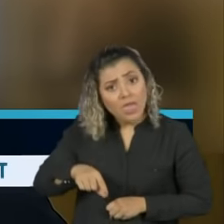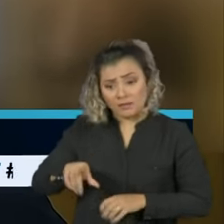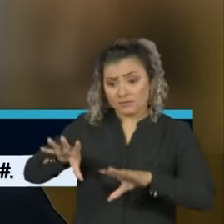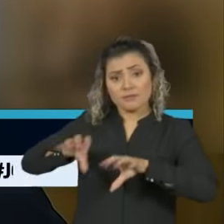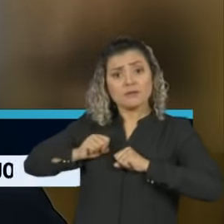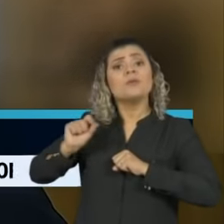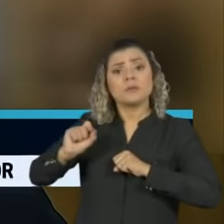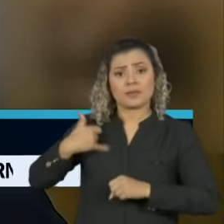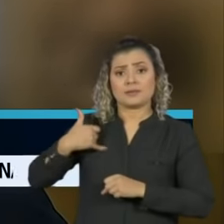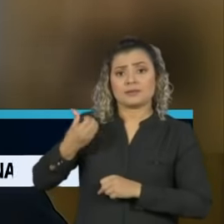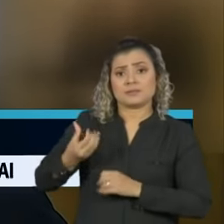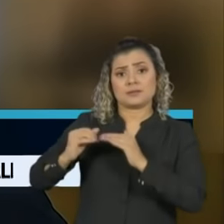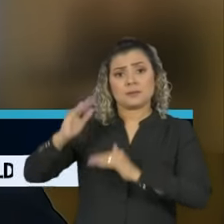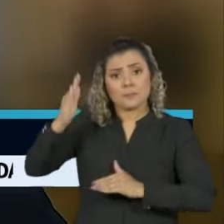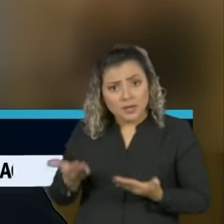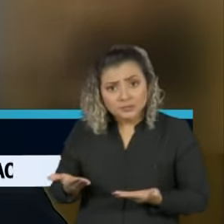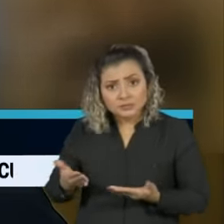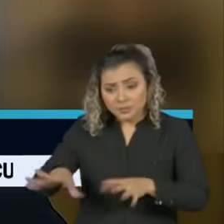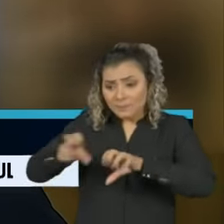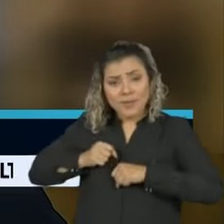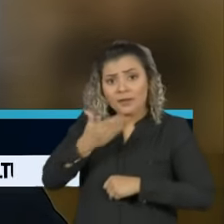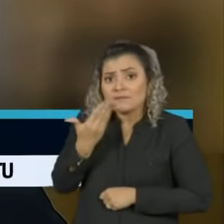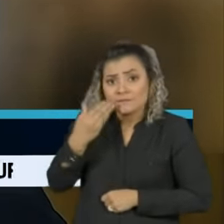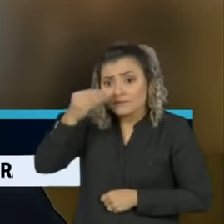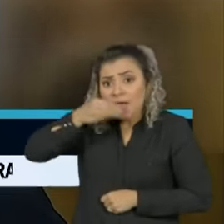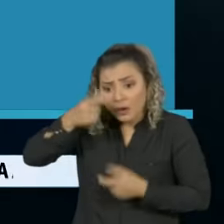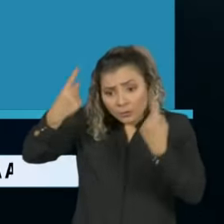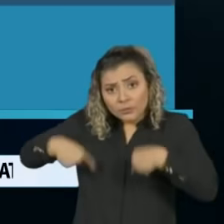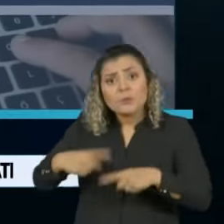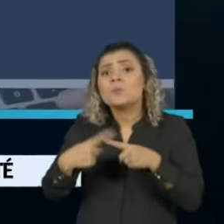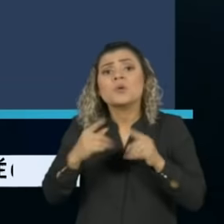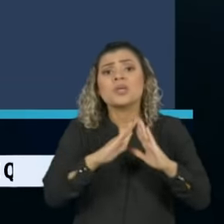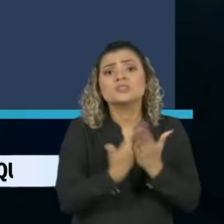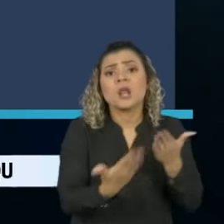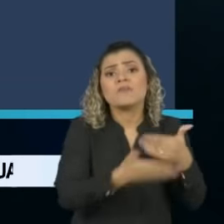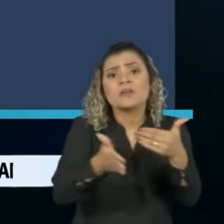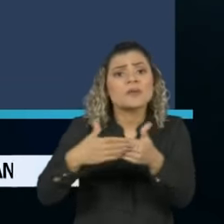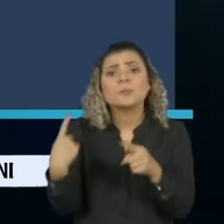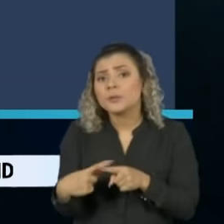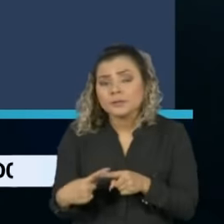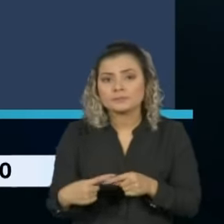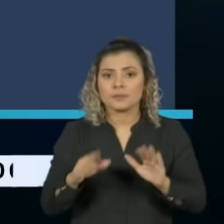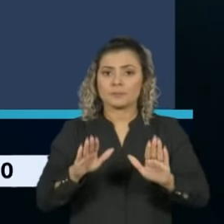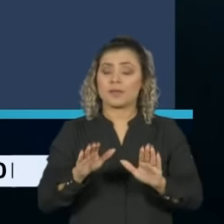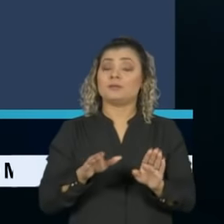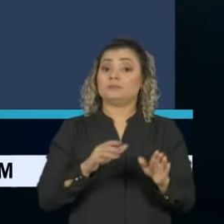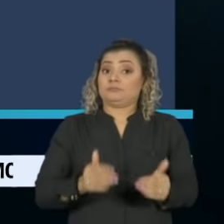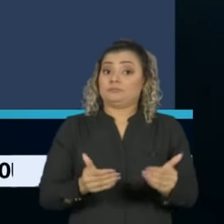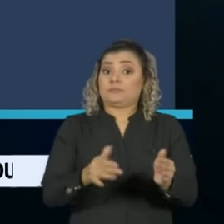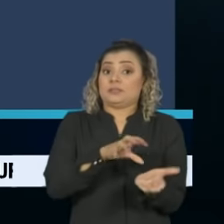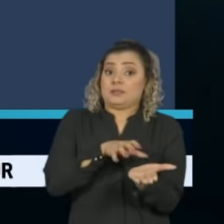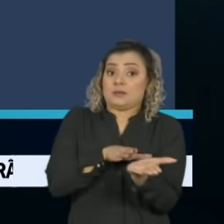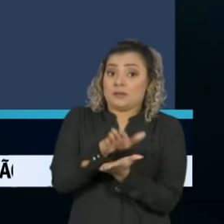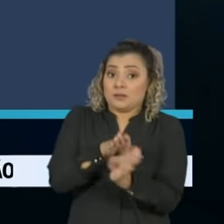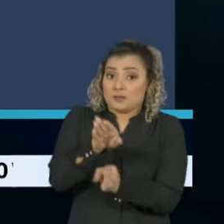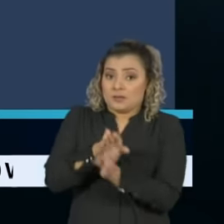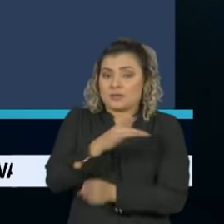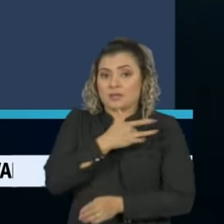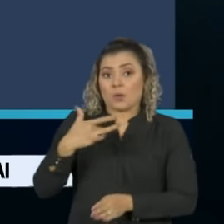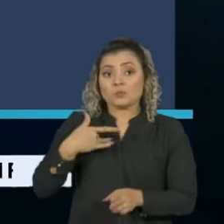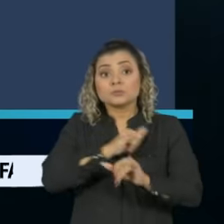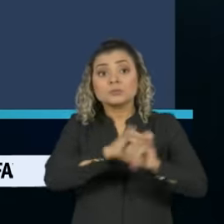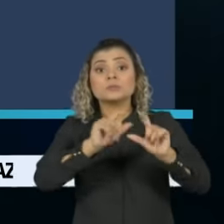dos 60 anos. Então, por que fechar escolas? Em nota, o Conselho Nacional de Saúde afirmou que o pronunciamento coloca a